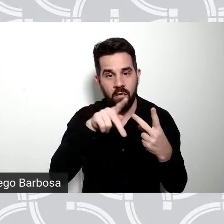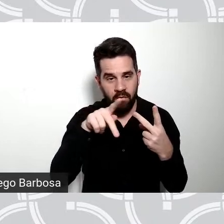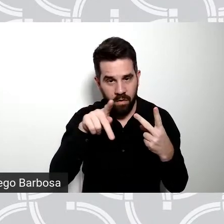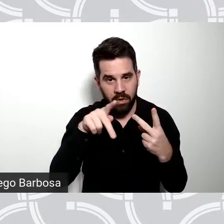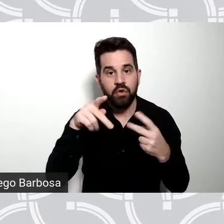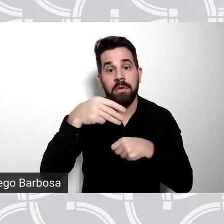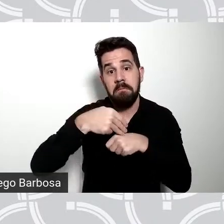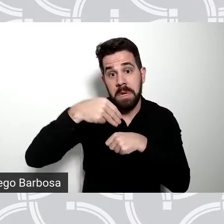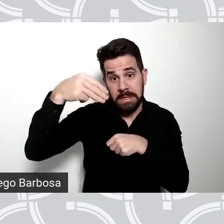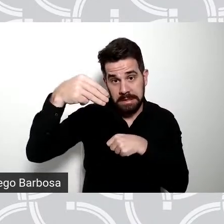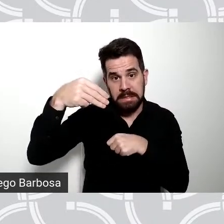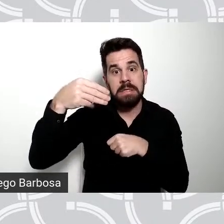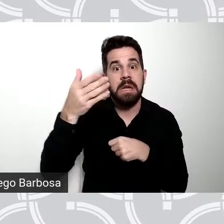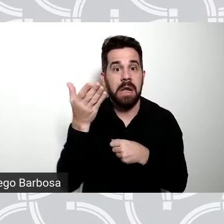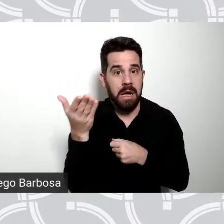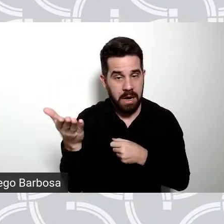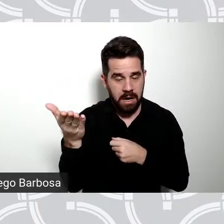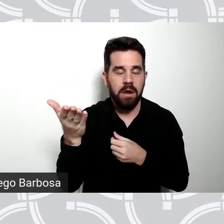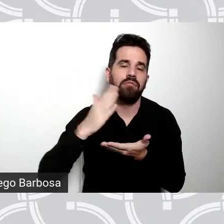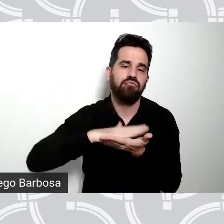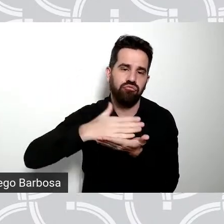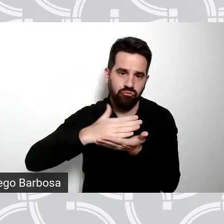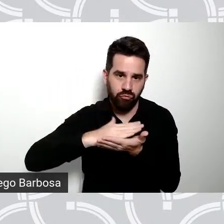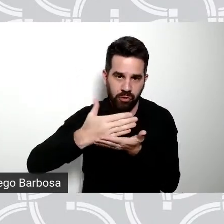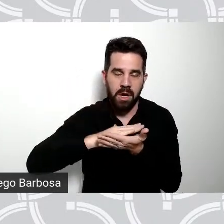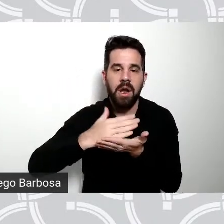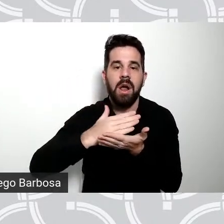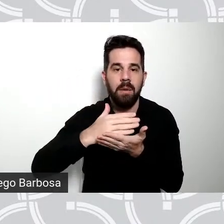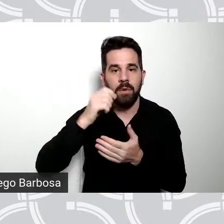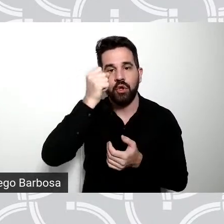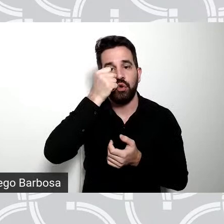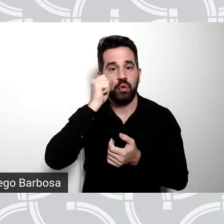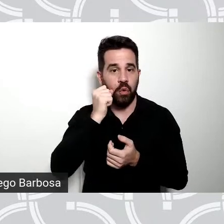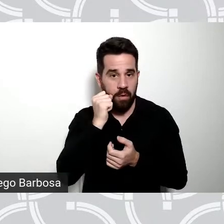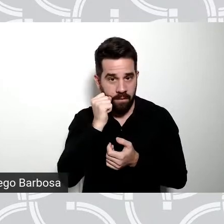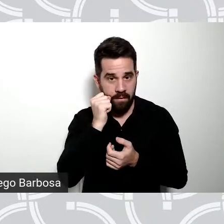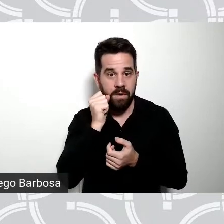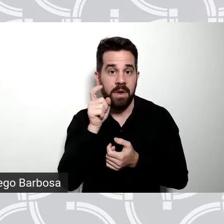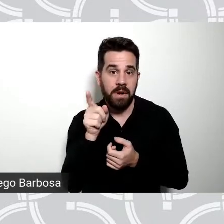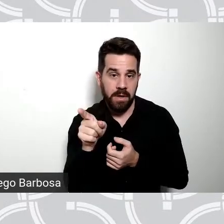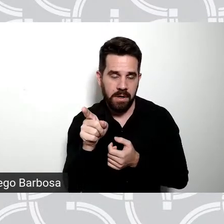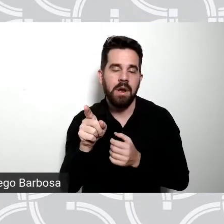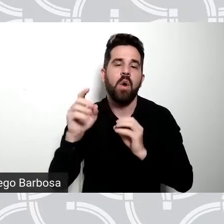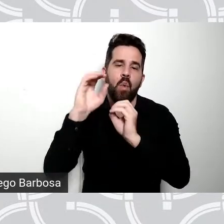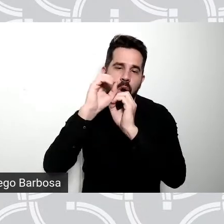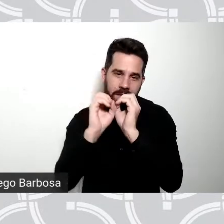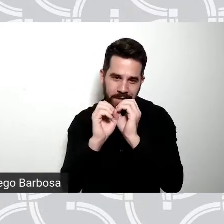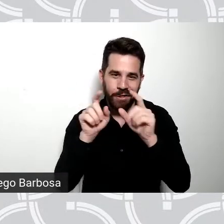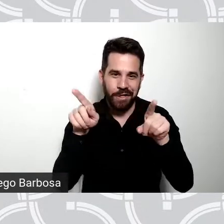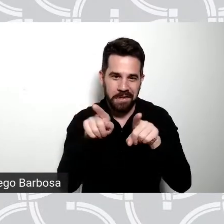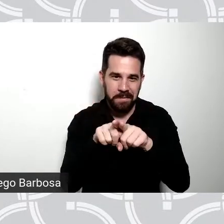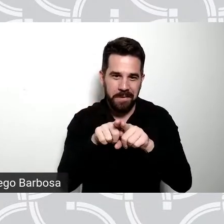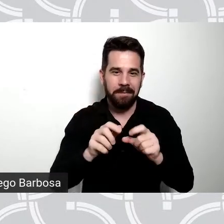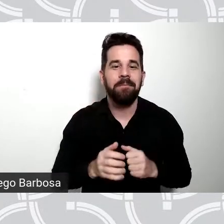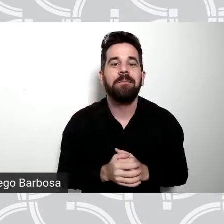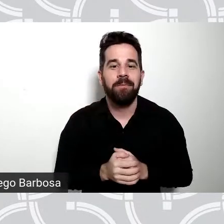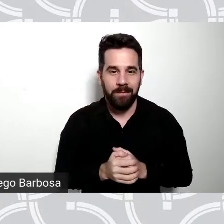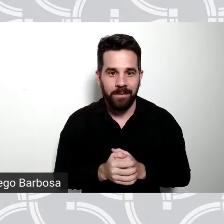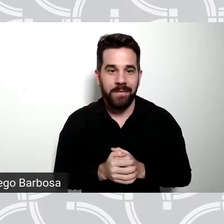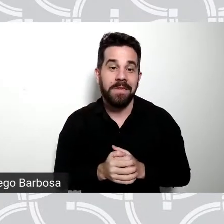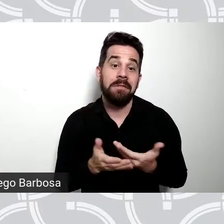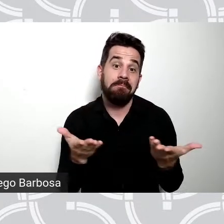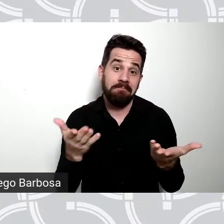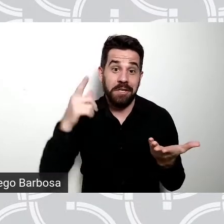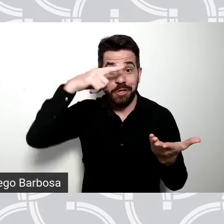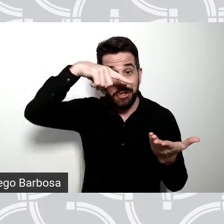Anjos, também da Universidade Federal de Goiás. Então, eu passo para a apresentação da professora Germana, dispensa